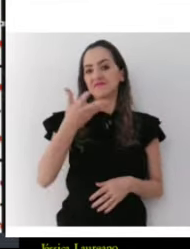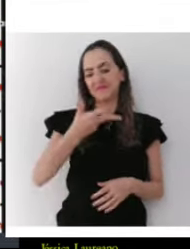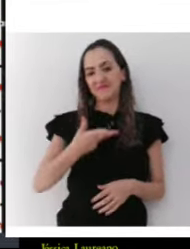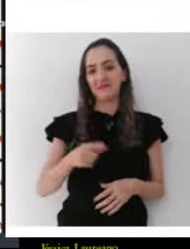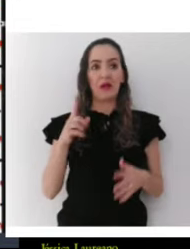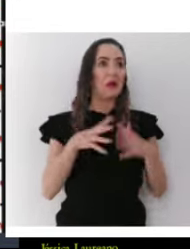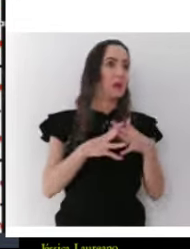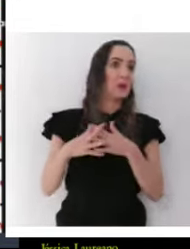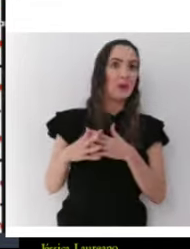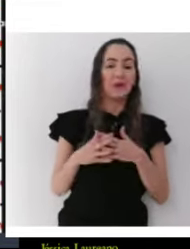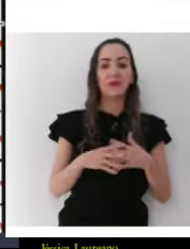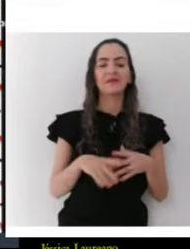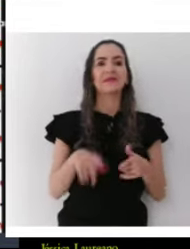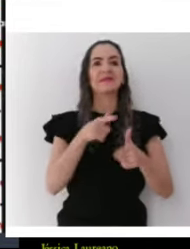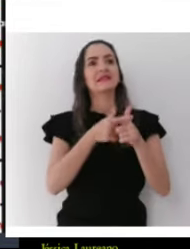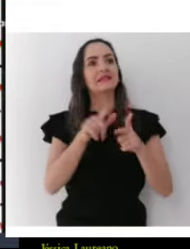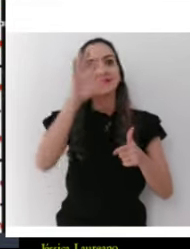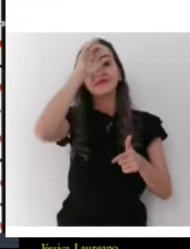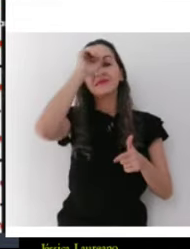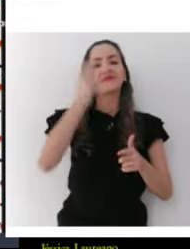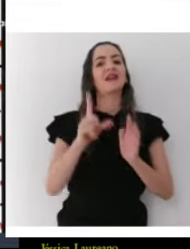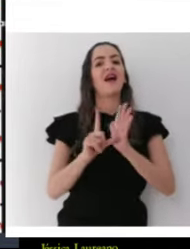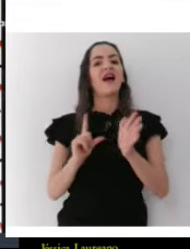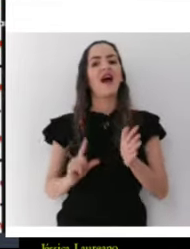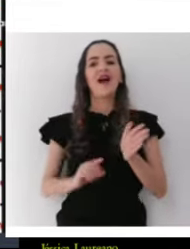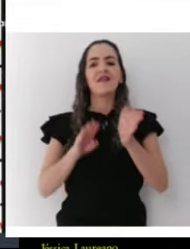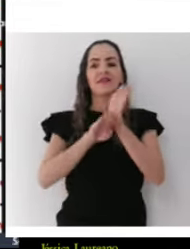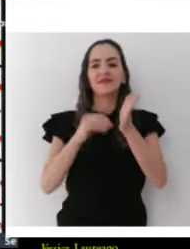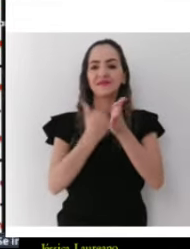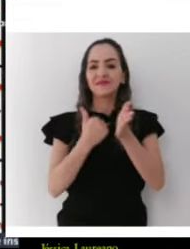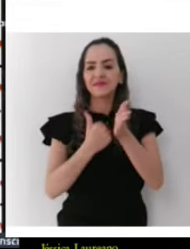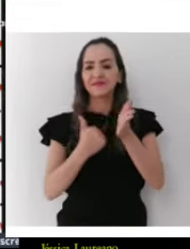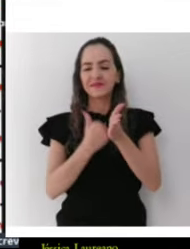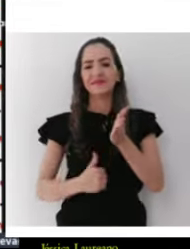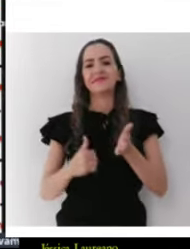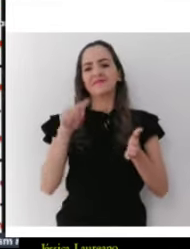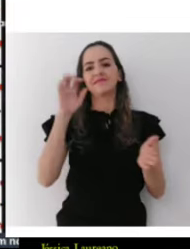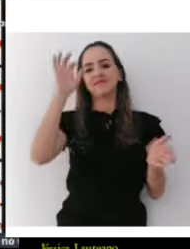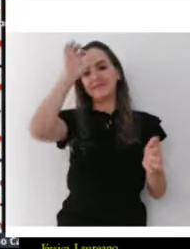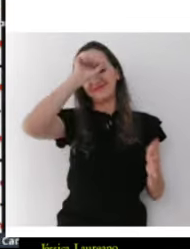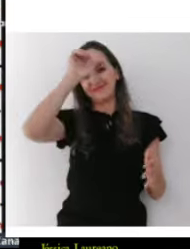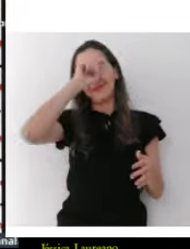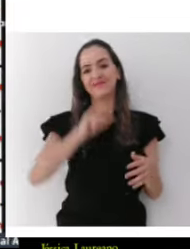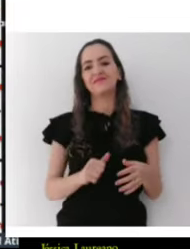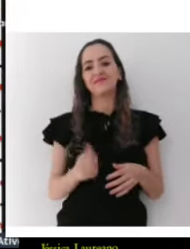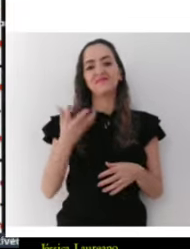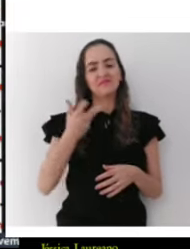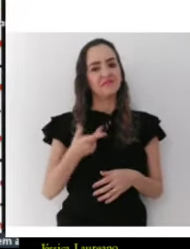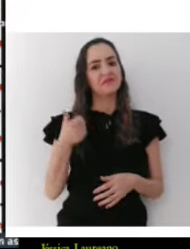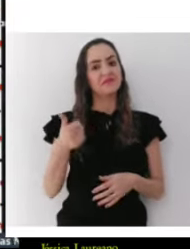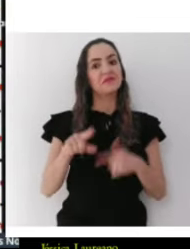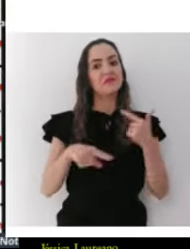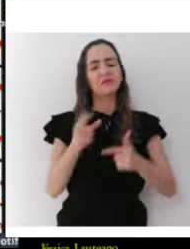dúvida de subtração. Então, por isso que fica craque em subtração para não se perder na de divisão, tá bom?